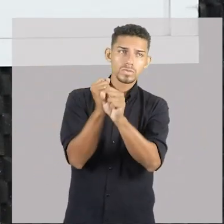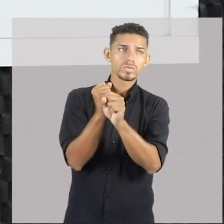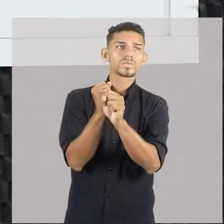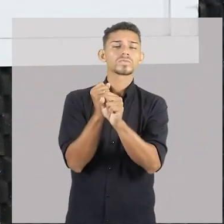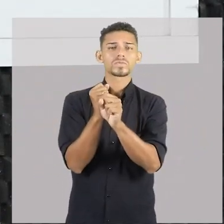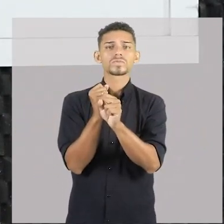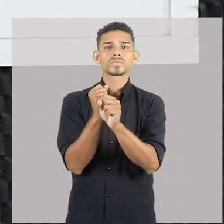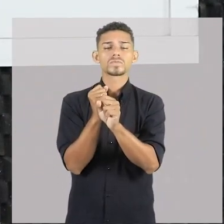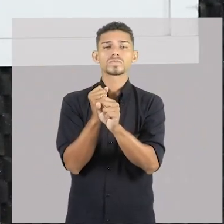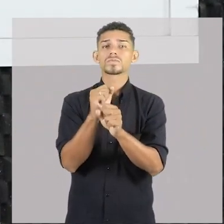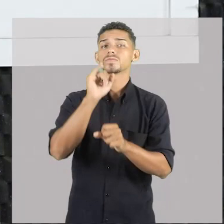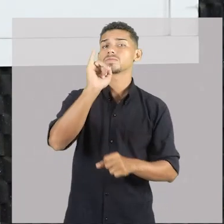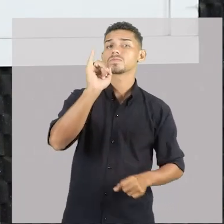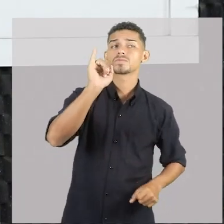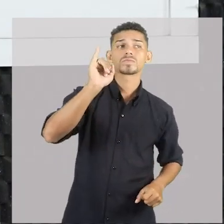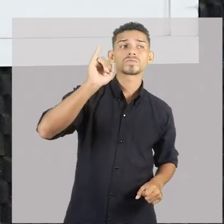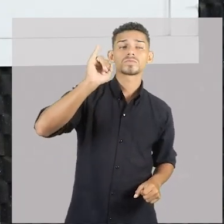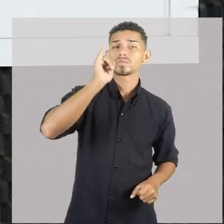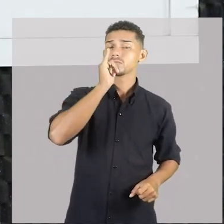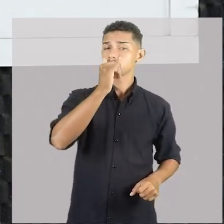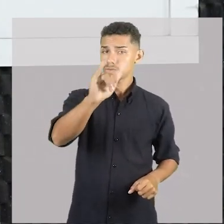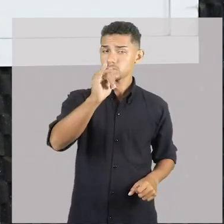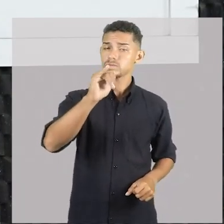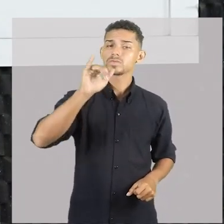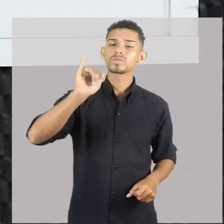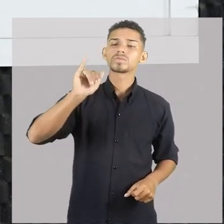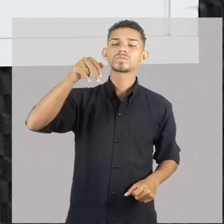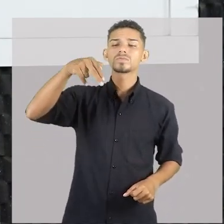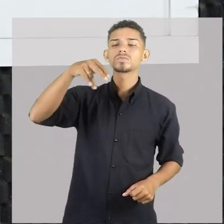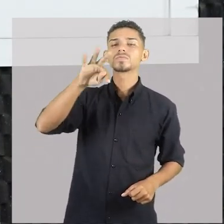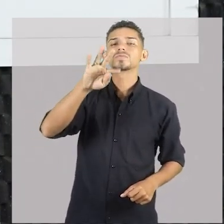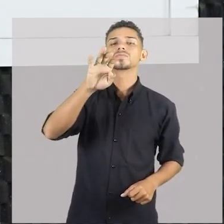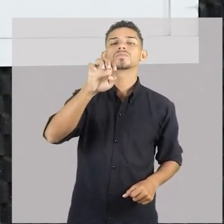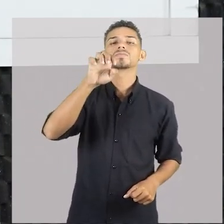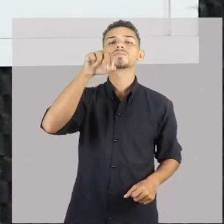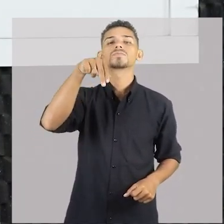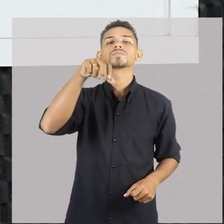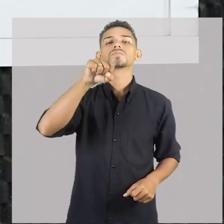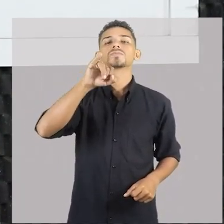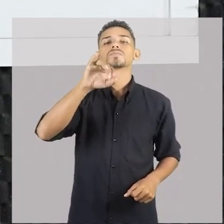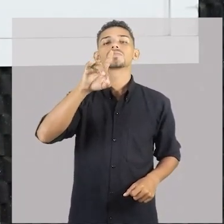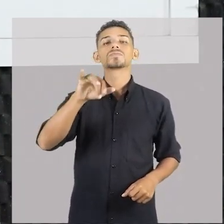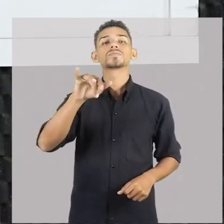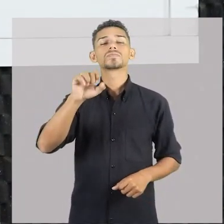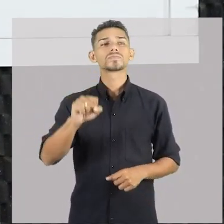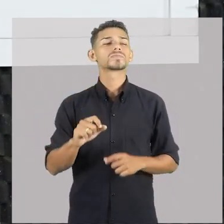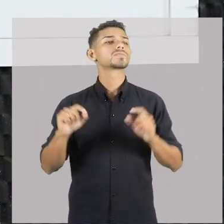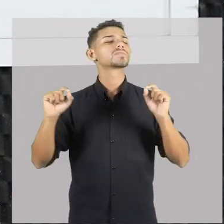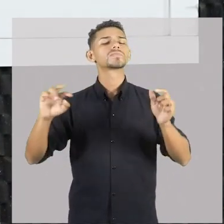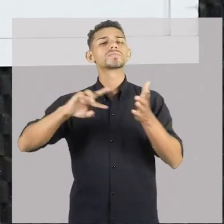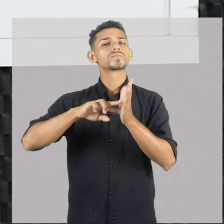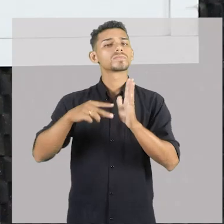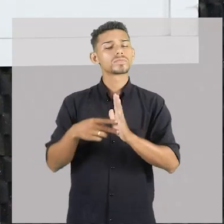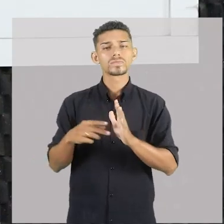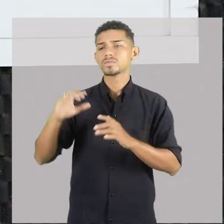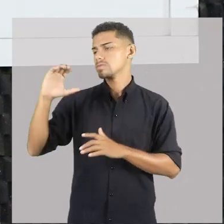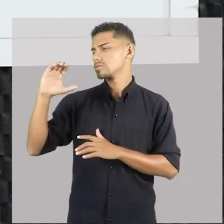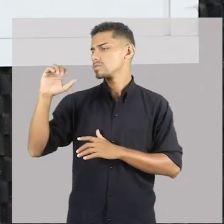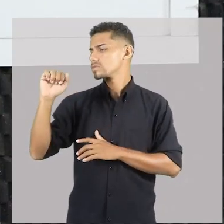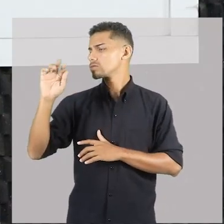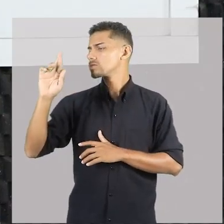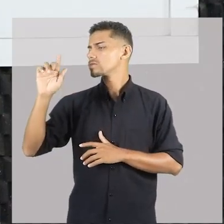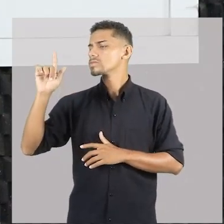a intensidade da corrente elétrica. Joadson, o que é carga